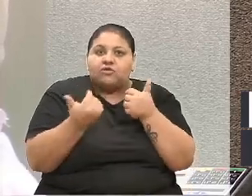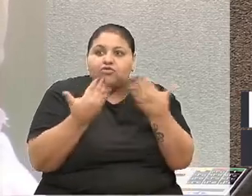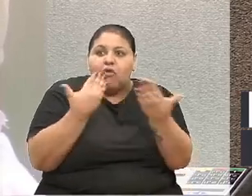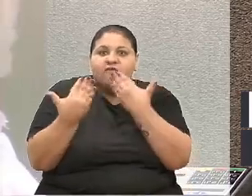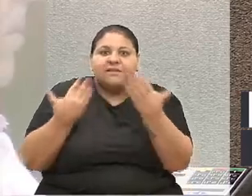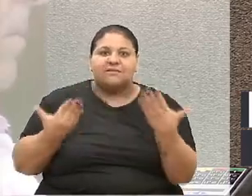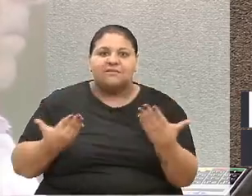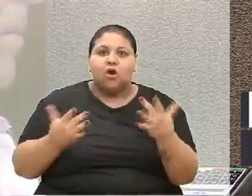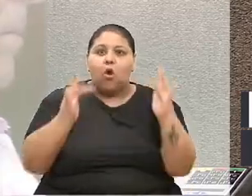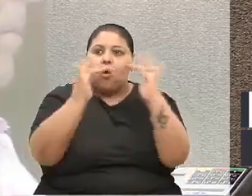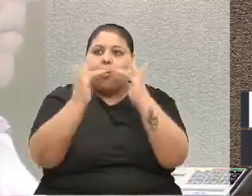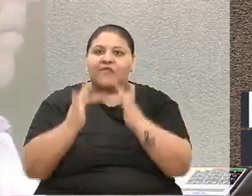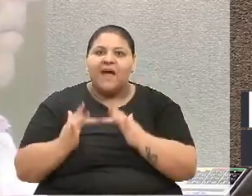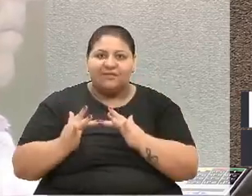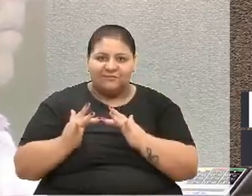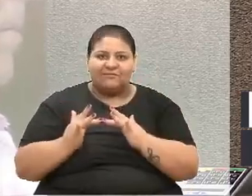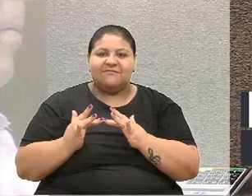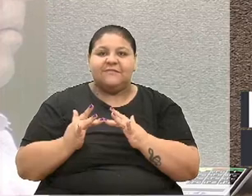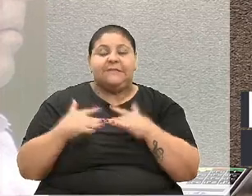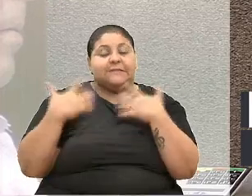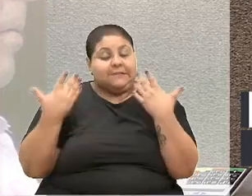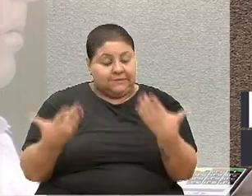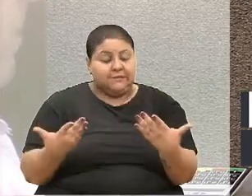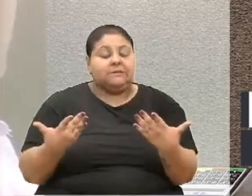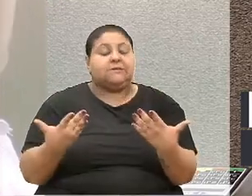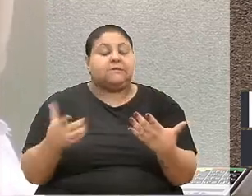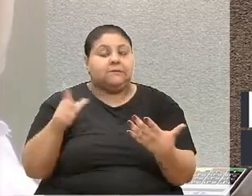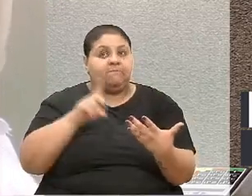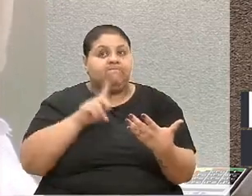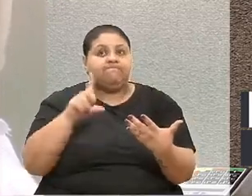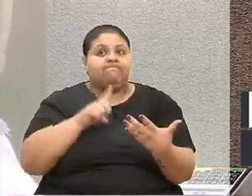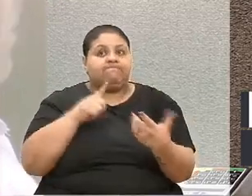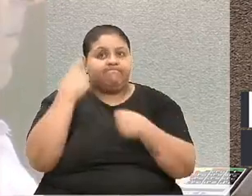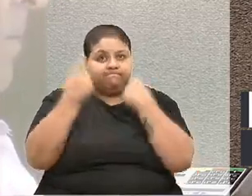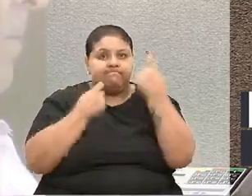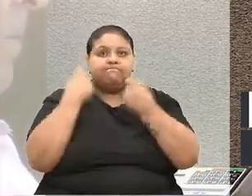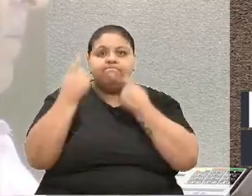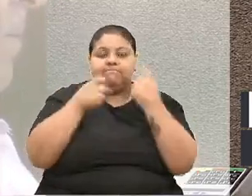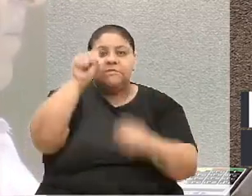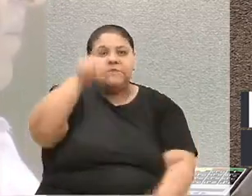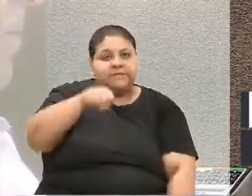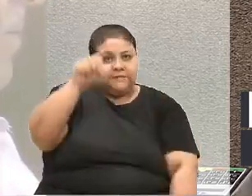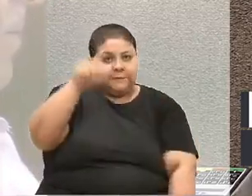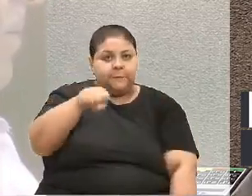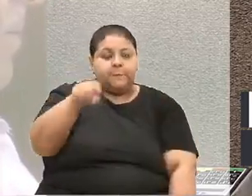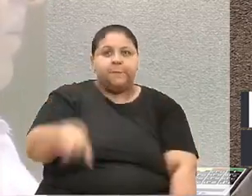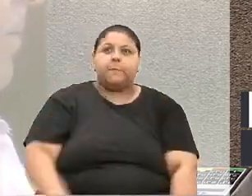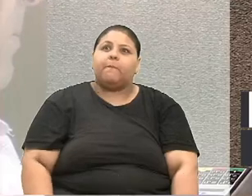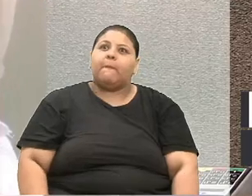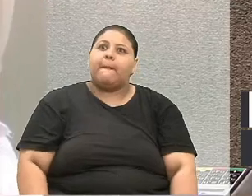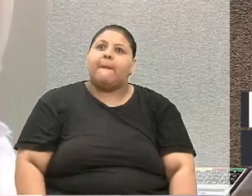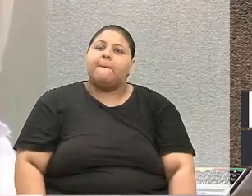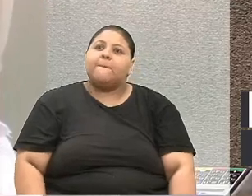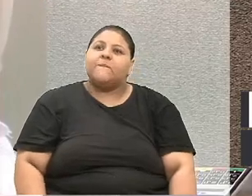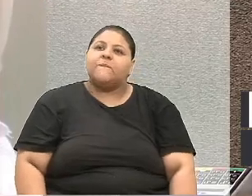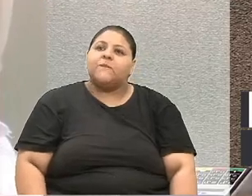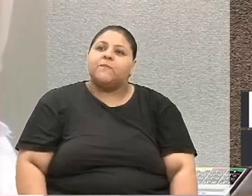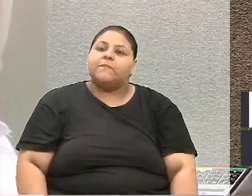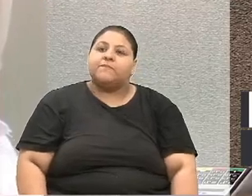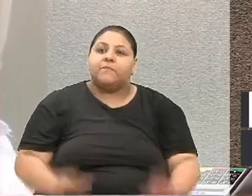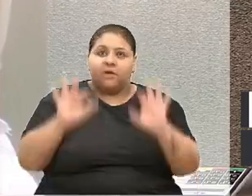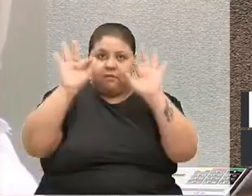conversando. Então, é uma situação que causa muita preocupação, sim, e, para